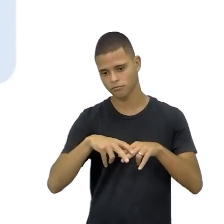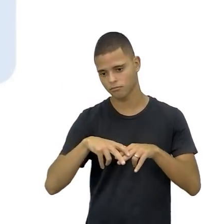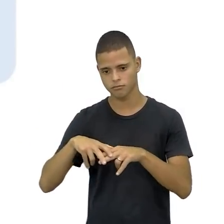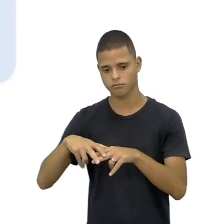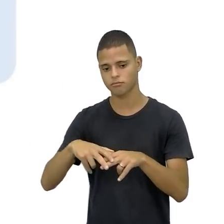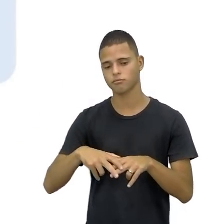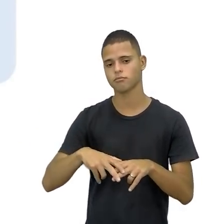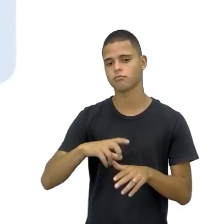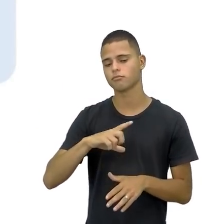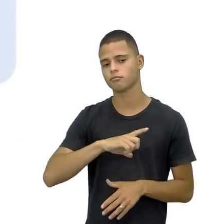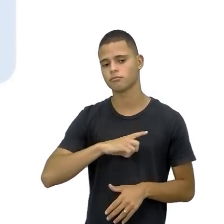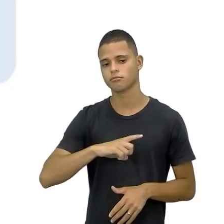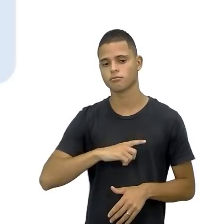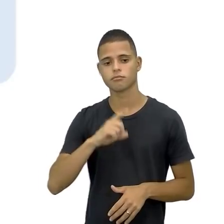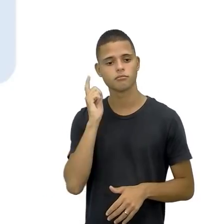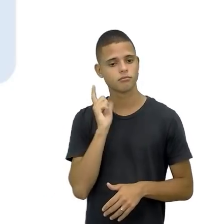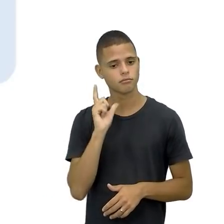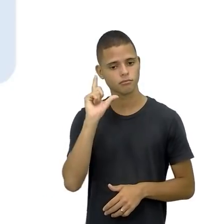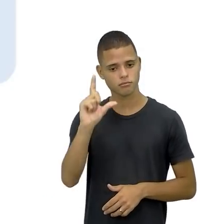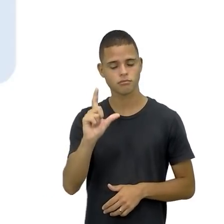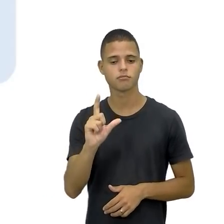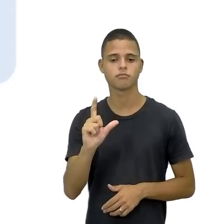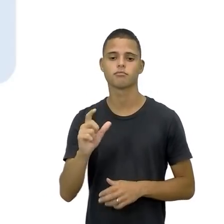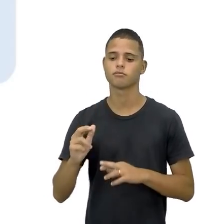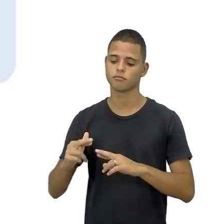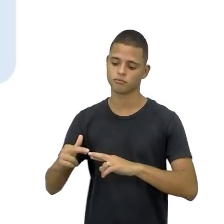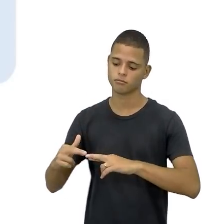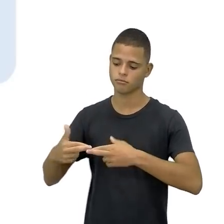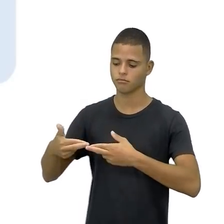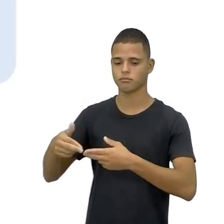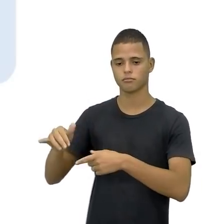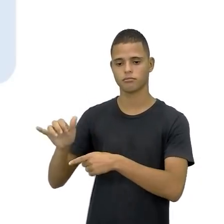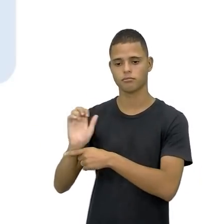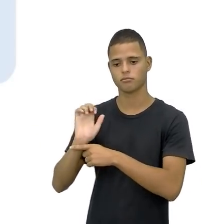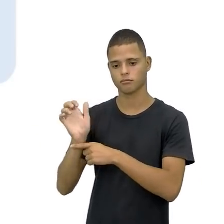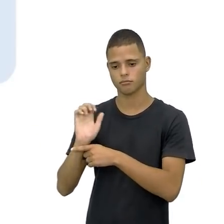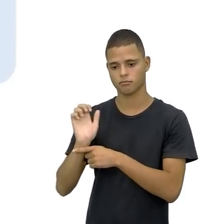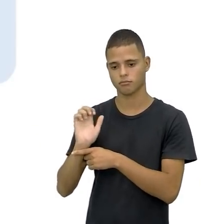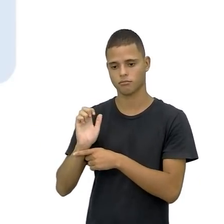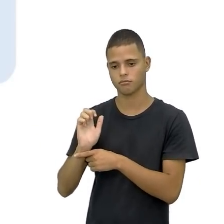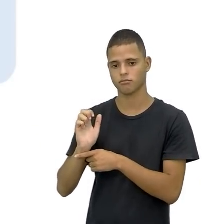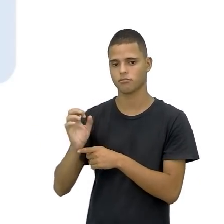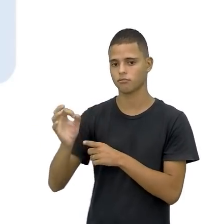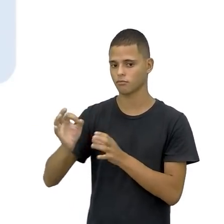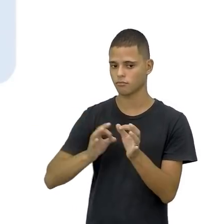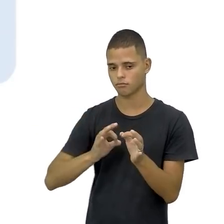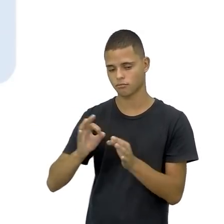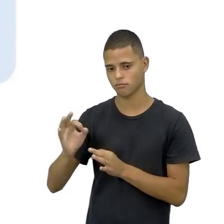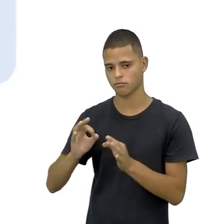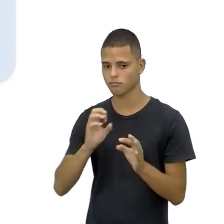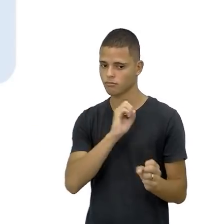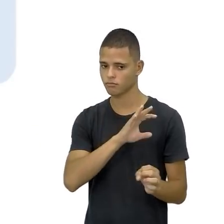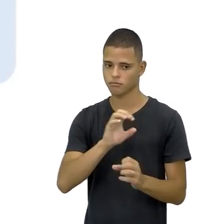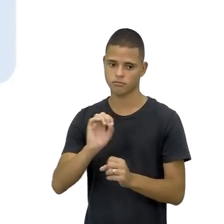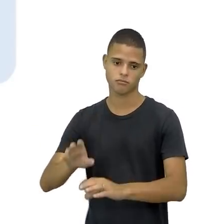que tiveram êxito na rede estadual, nas escolas do programa de ensino integral, né? Então, isso